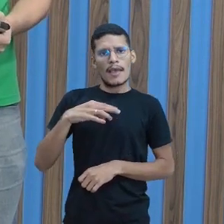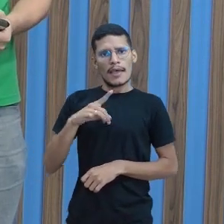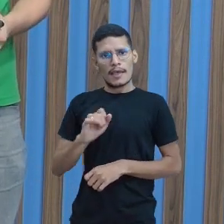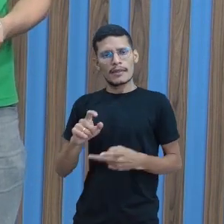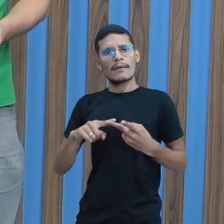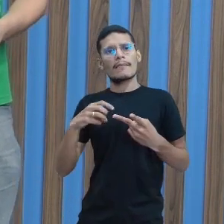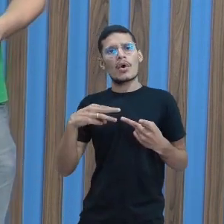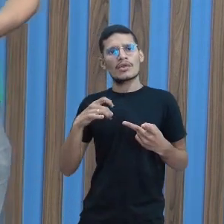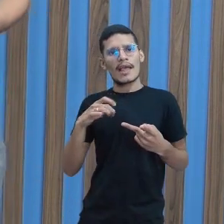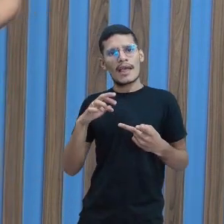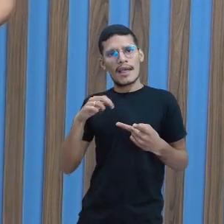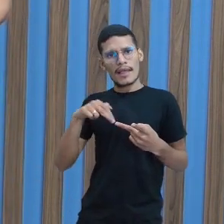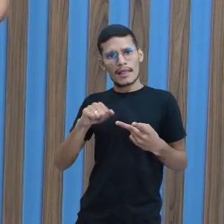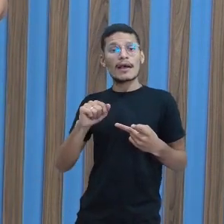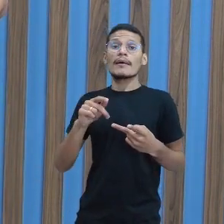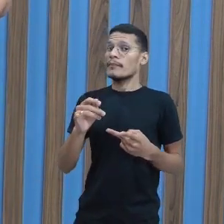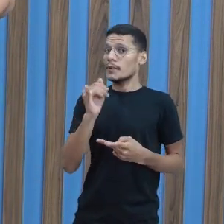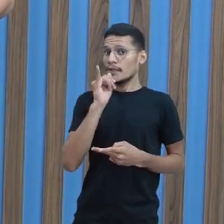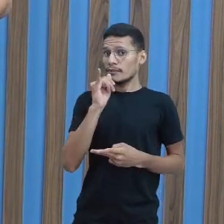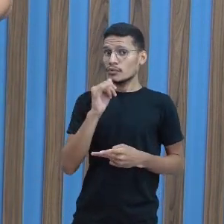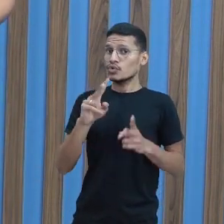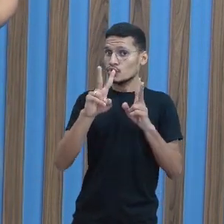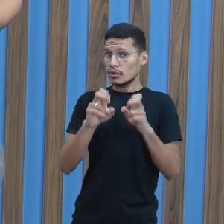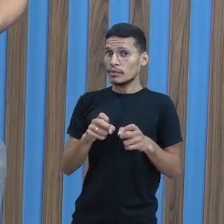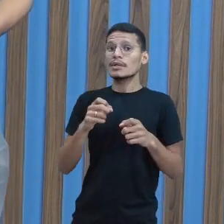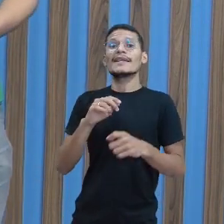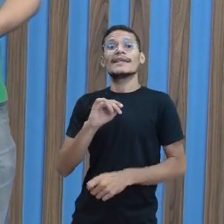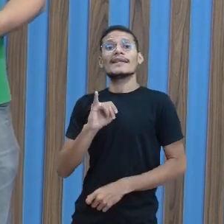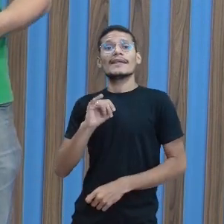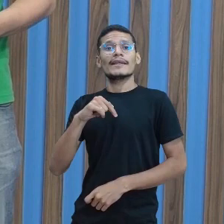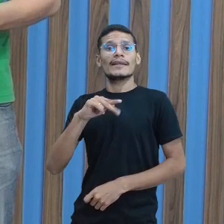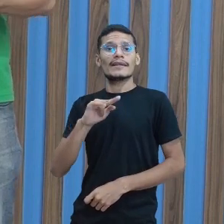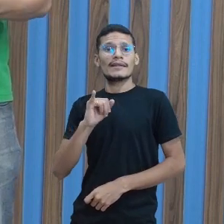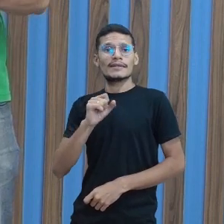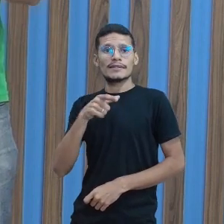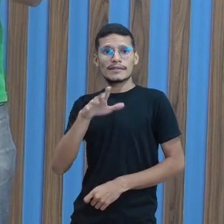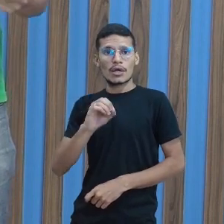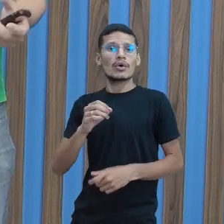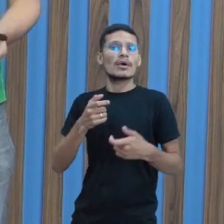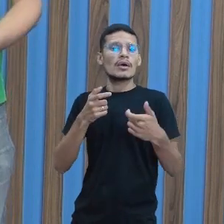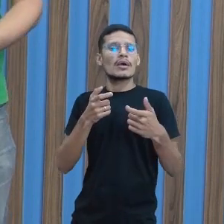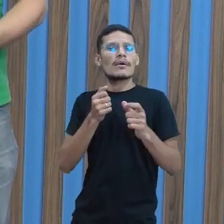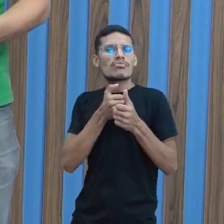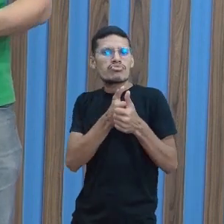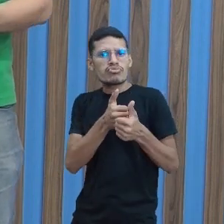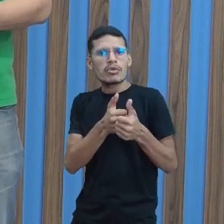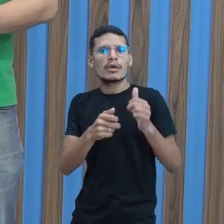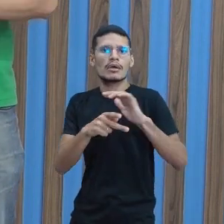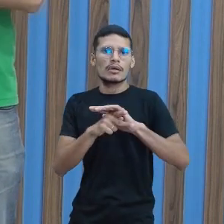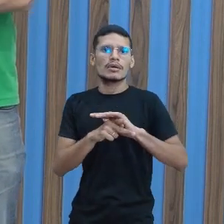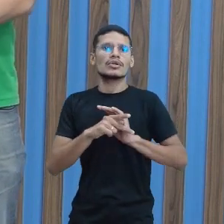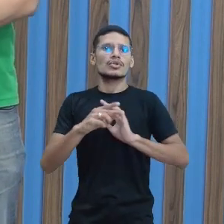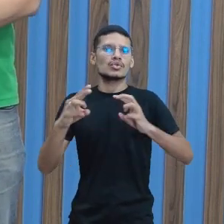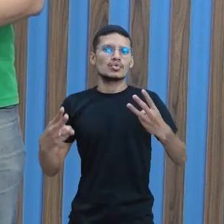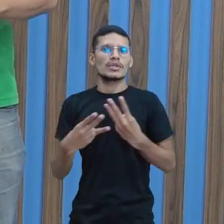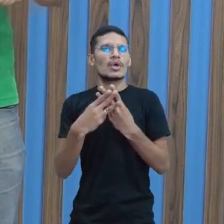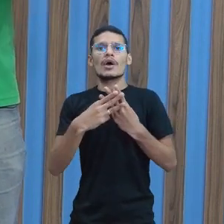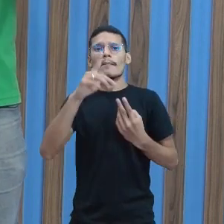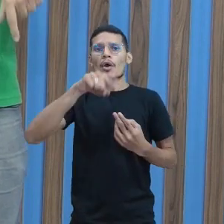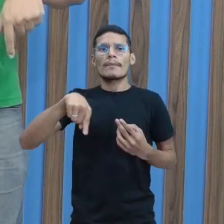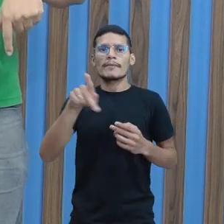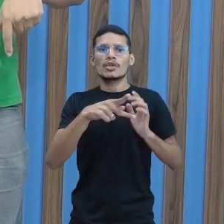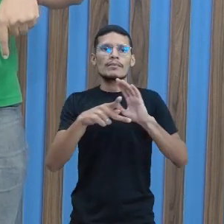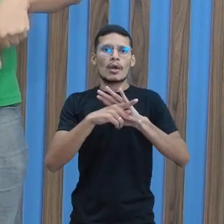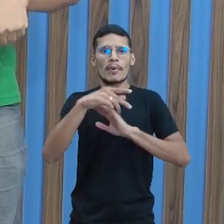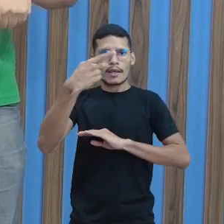dizer, por exemplo, que a Inquisição perseguia os judeus, era proibido nos territórios católicos a prática do judaísmo.